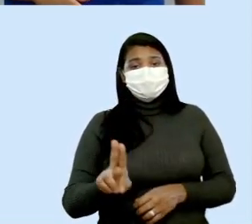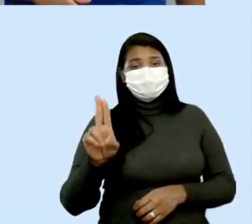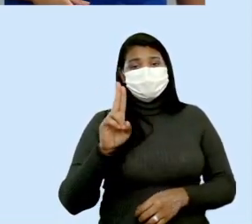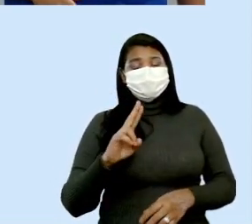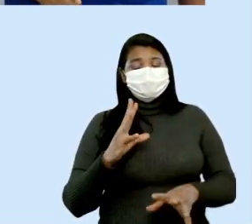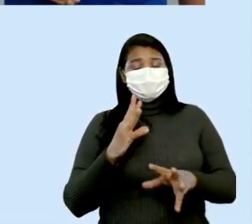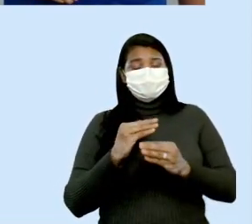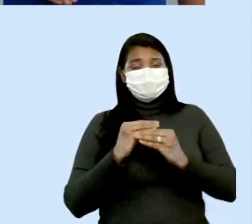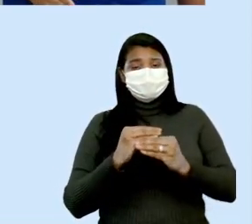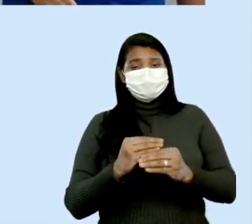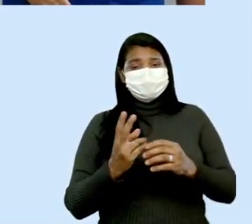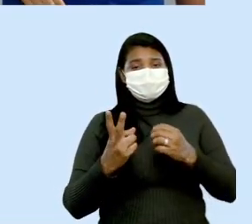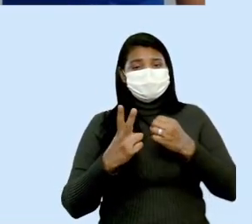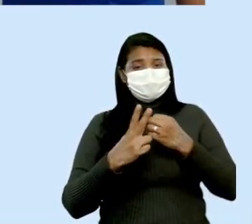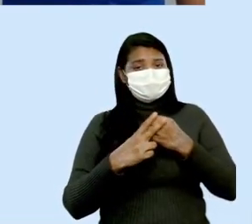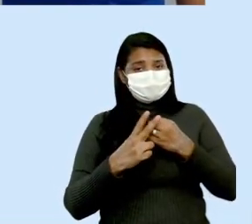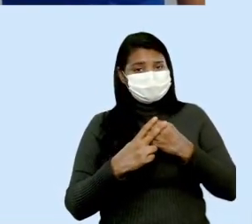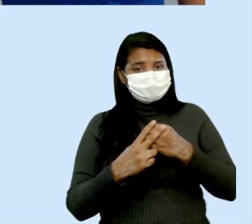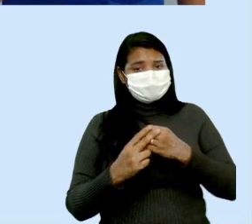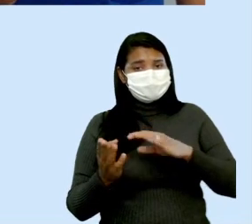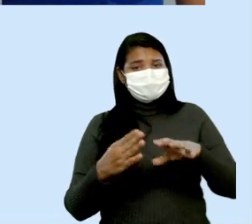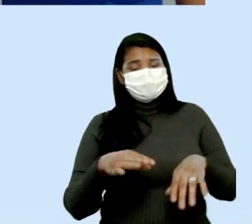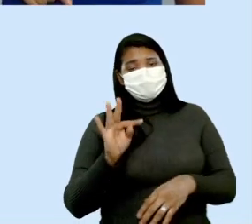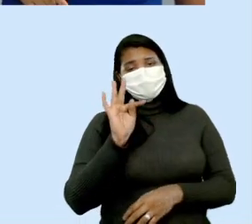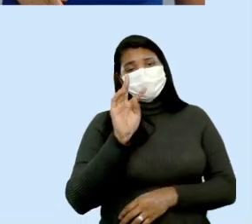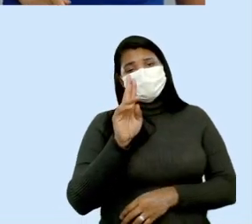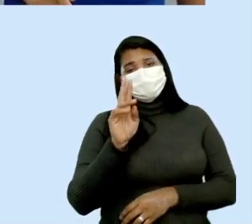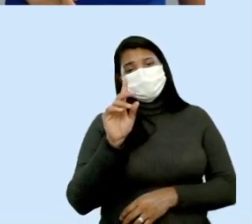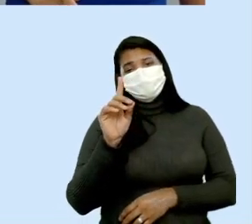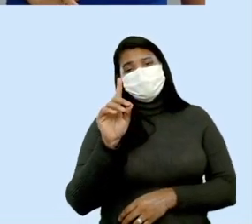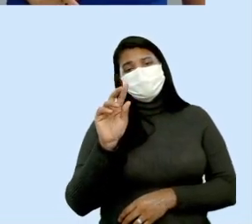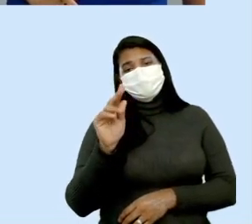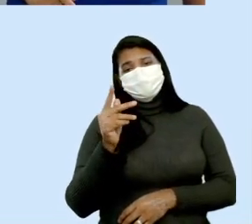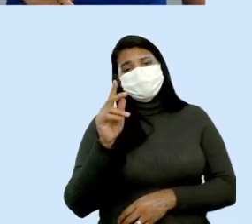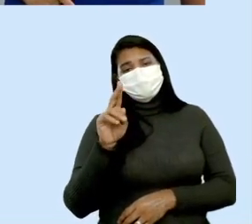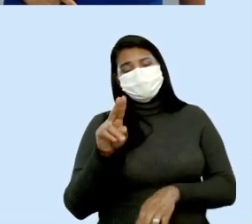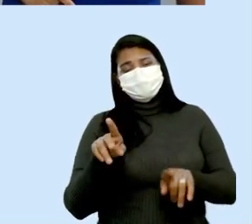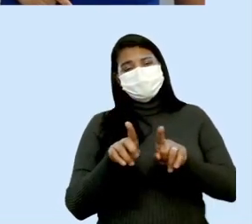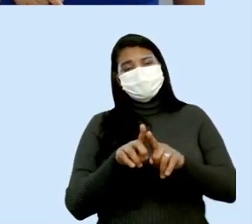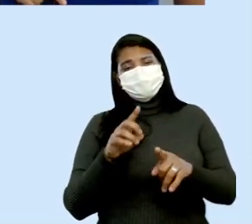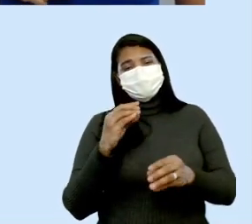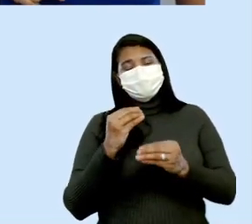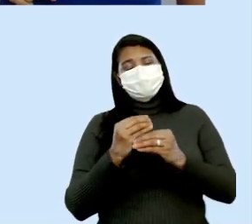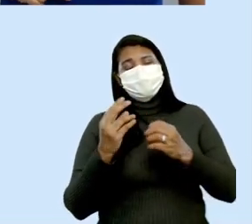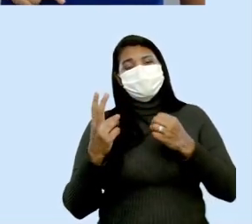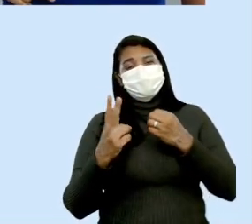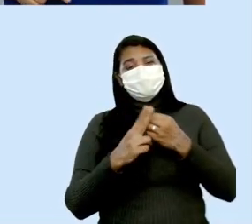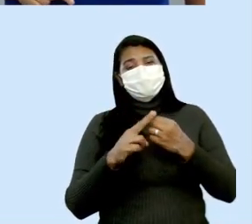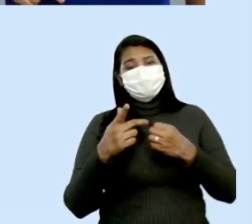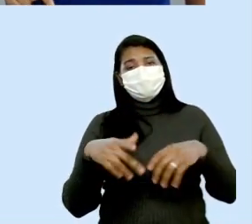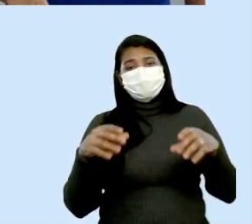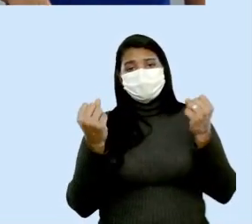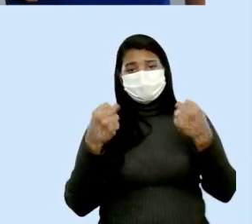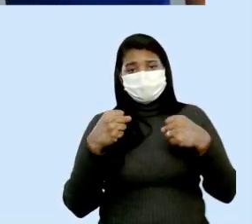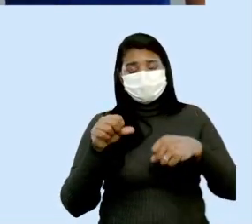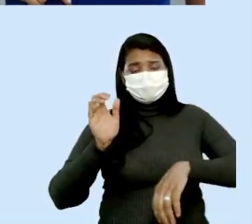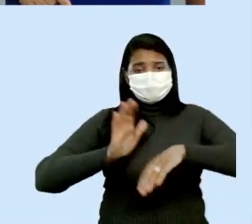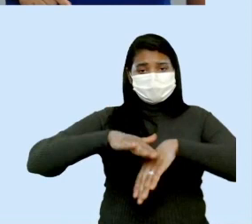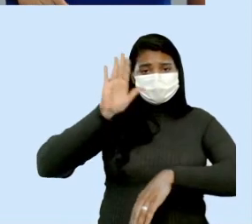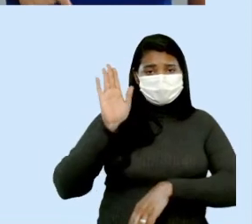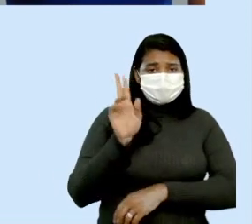auxiliar verb do, né, o verbo to do, na condição do verbo auxiliar. E eu não vou